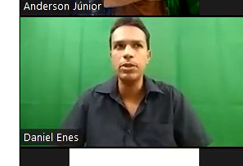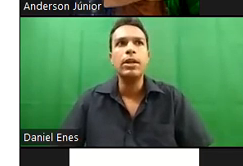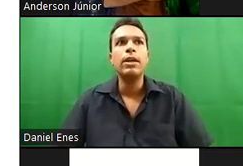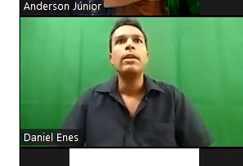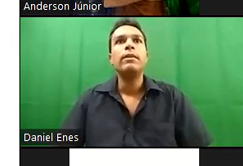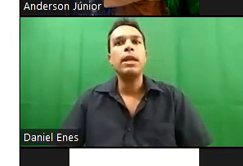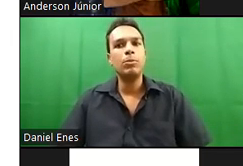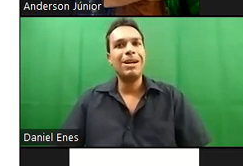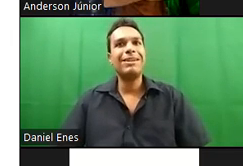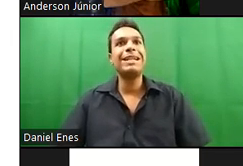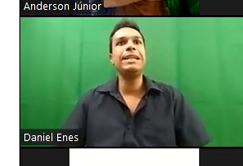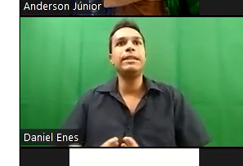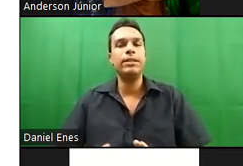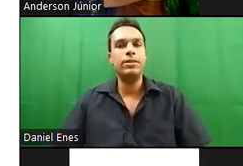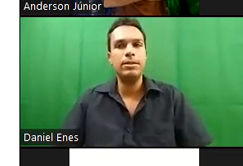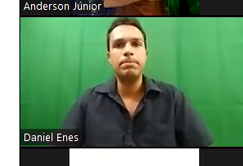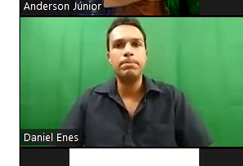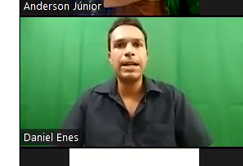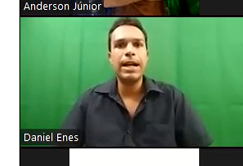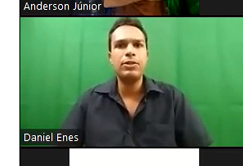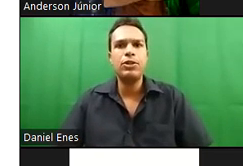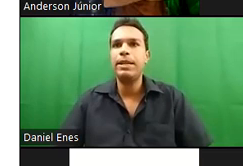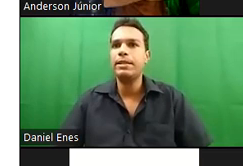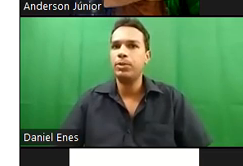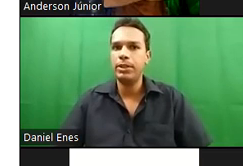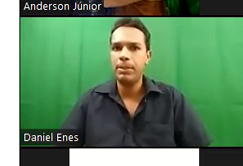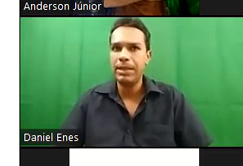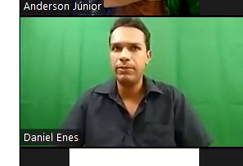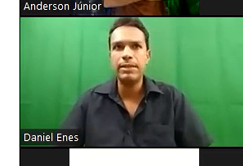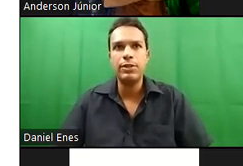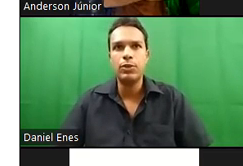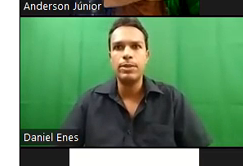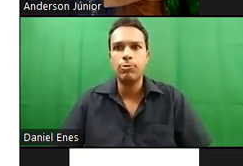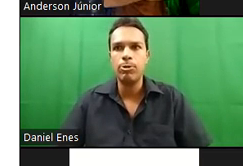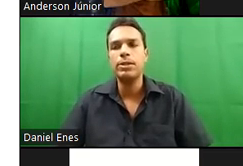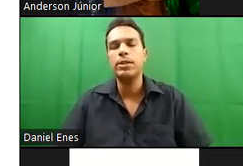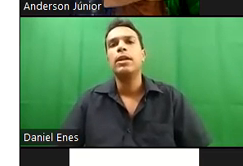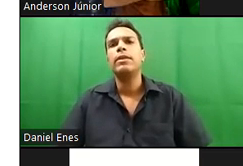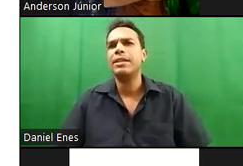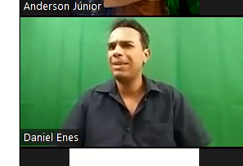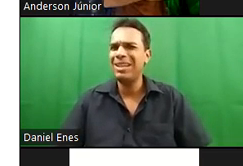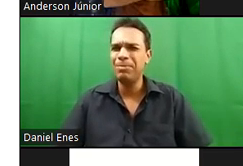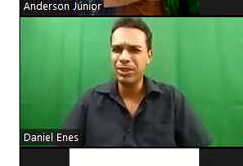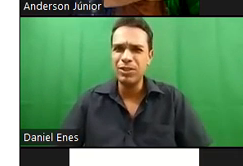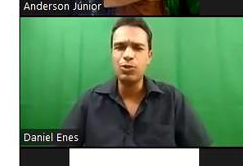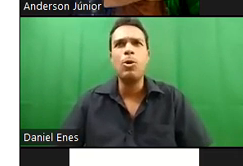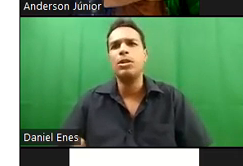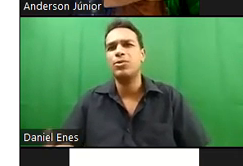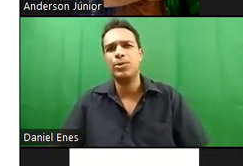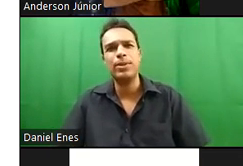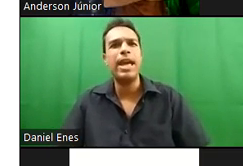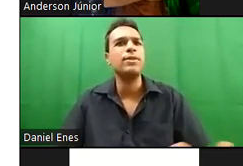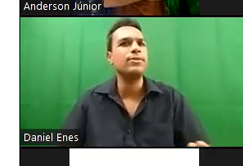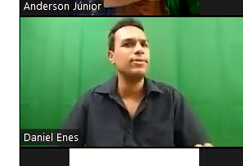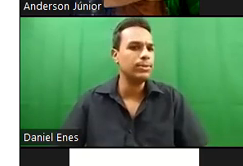anos. Tenho uma grande bagagem de experiência por ter trabalhado em várias instituições. Eu já trabalhei em muitas escolas,